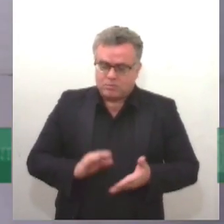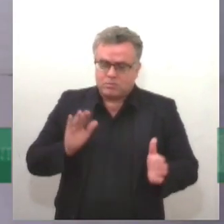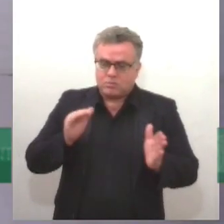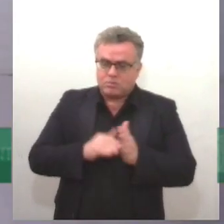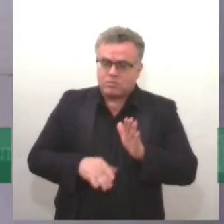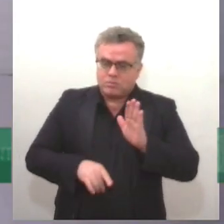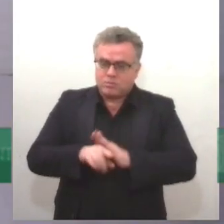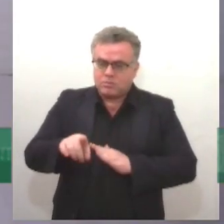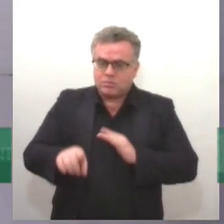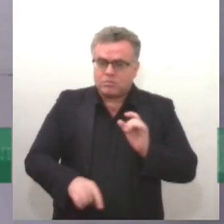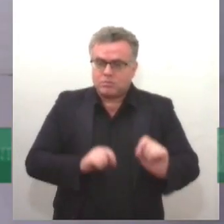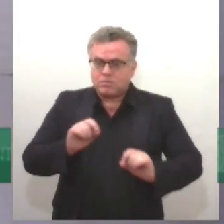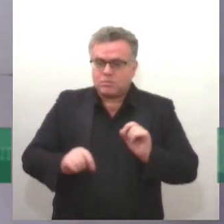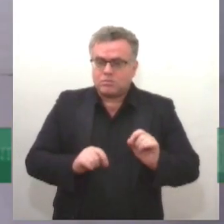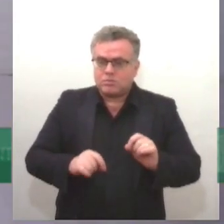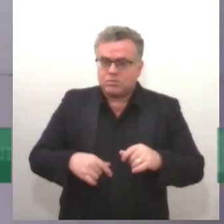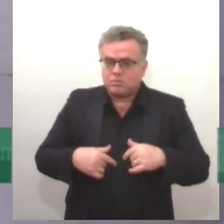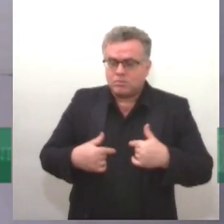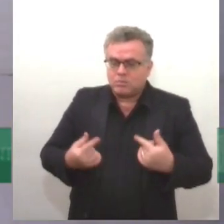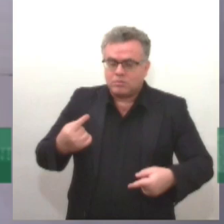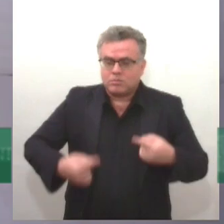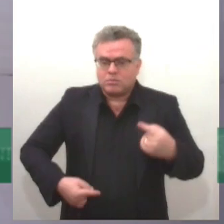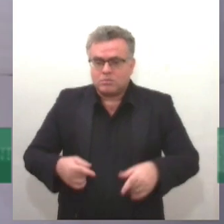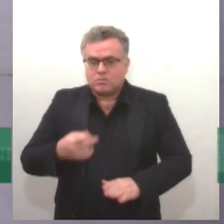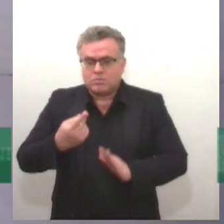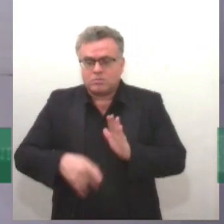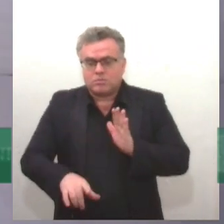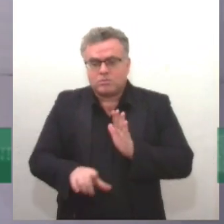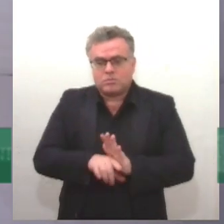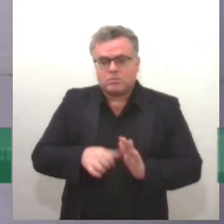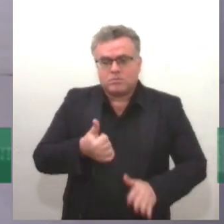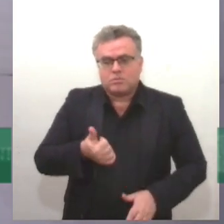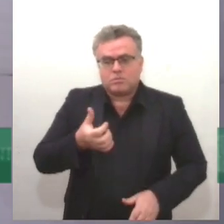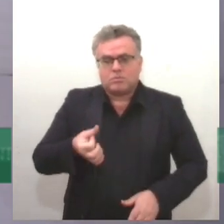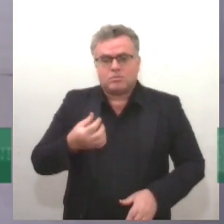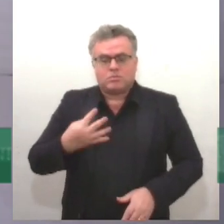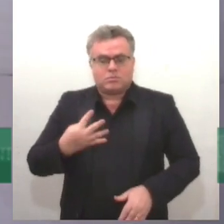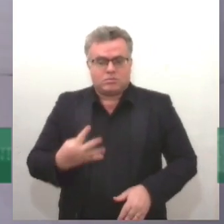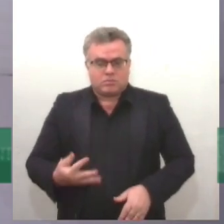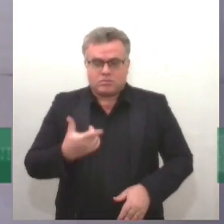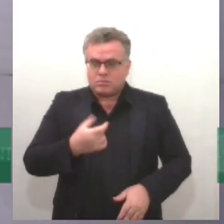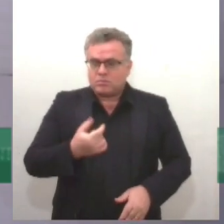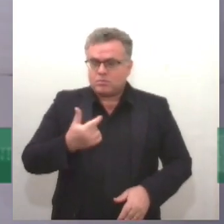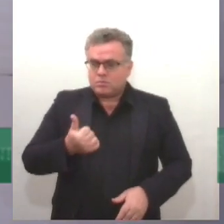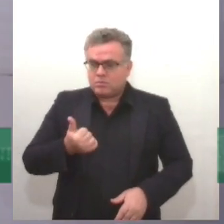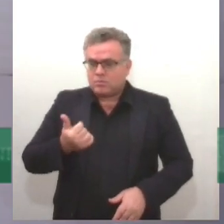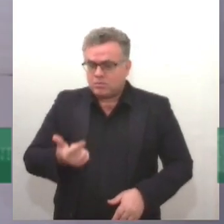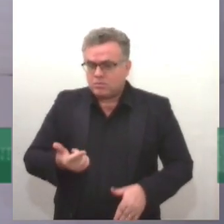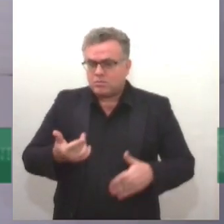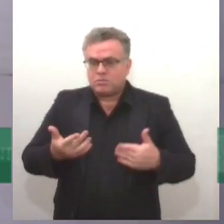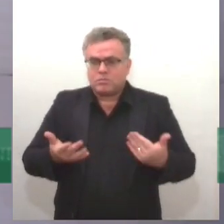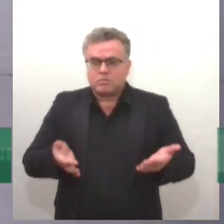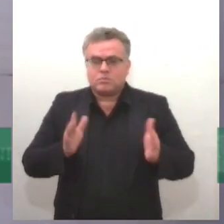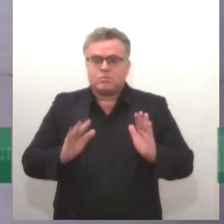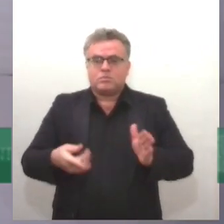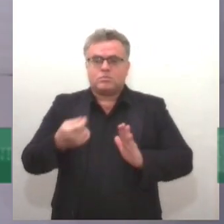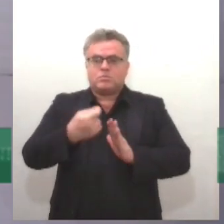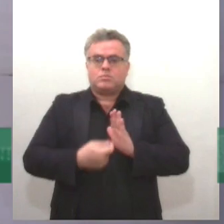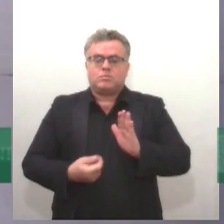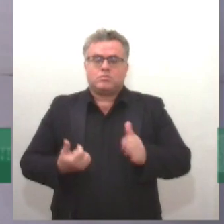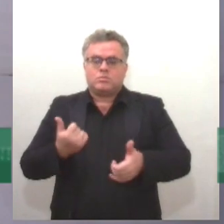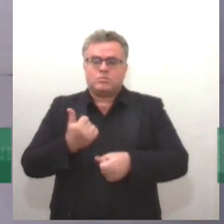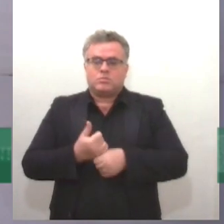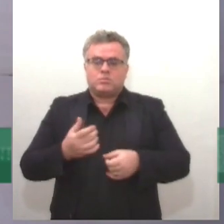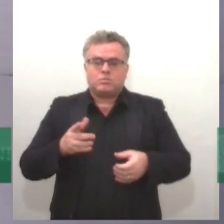a gente está discutindo aqui o PLP 164 de 2012, na forma do seu substitutivo, que foi aprovado na